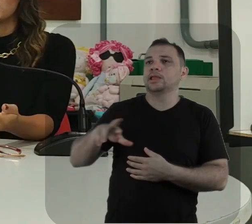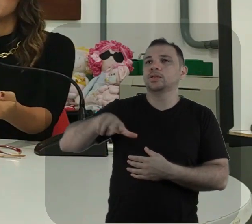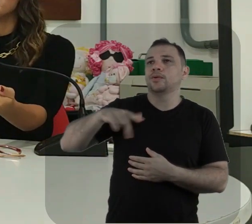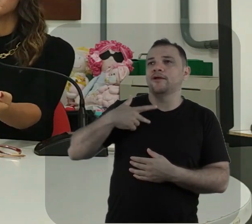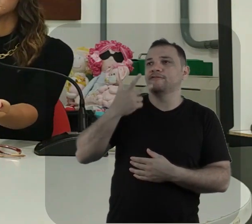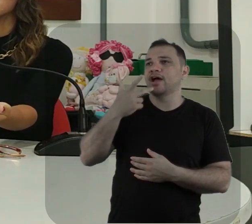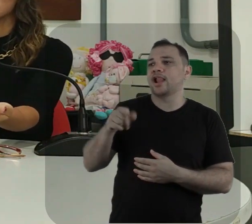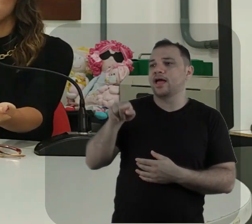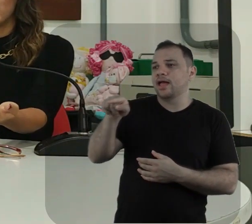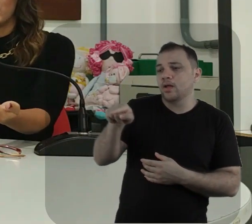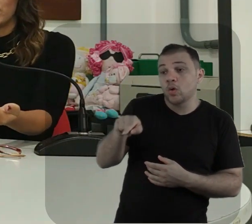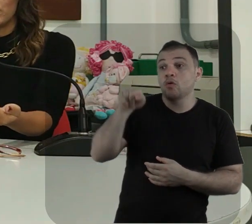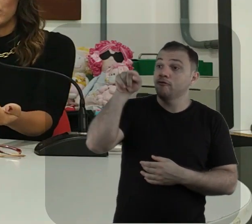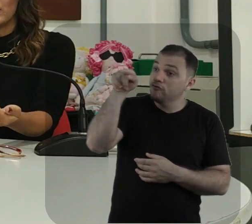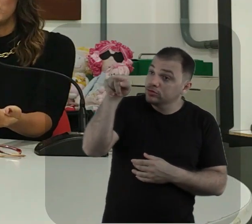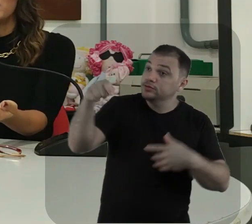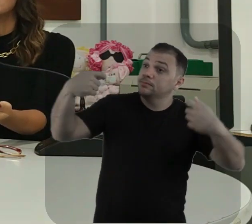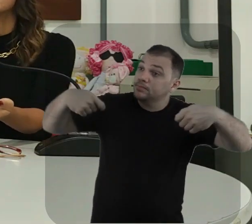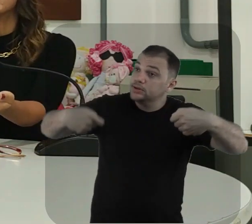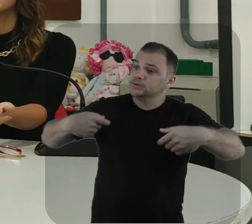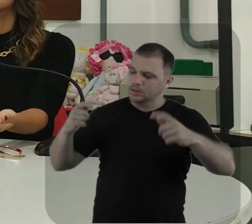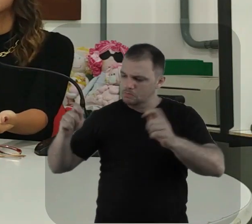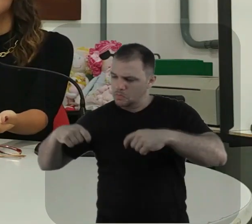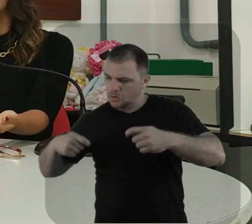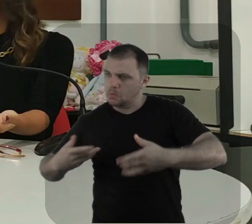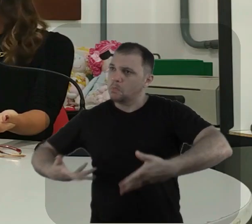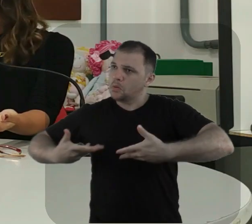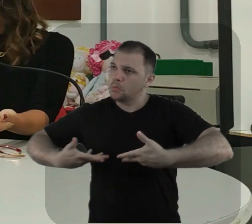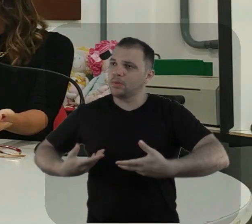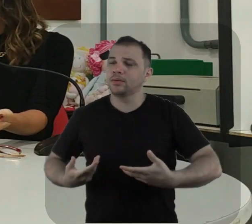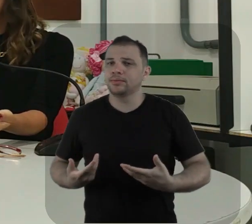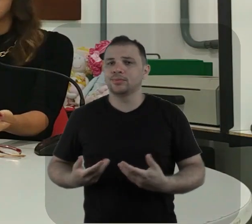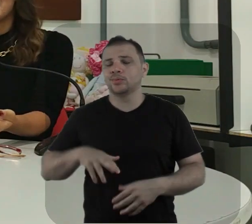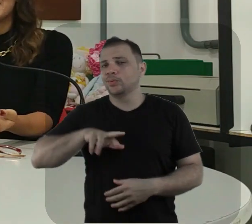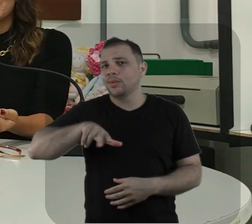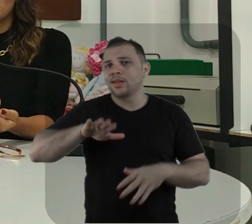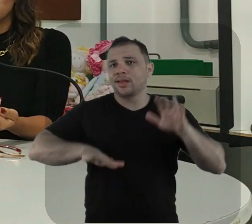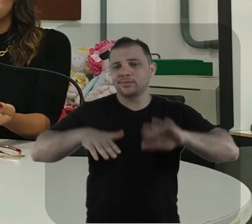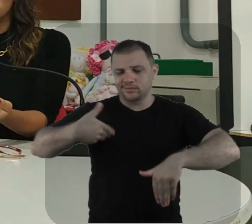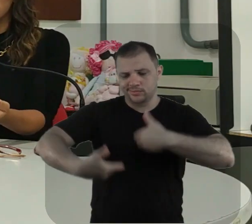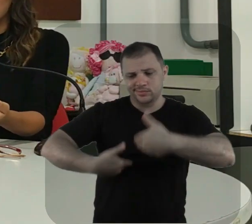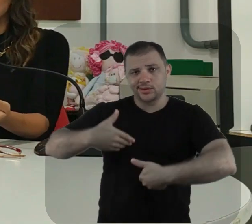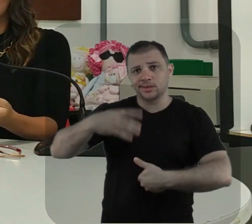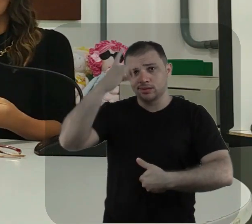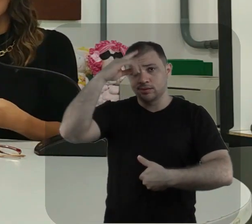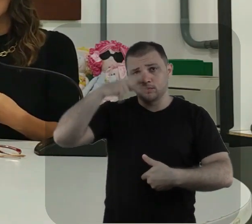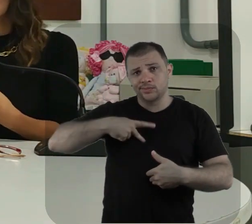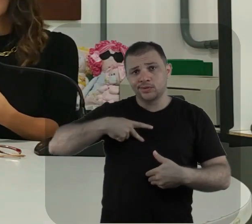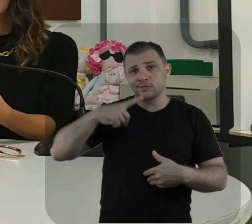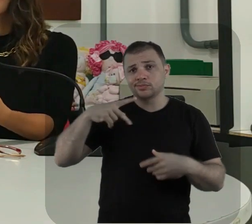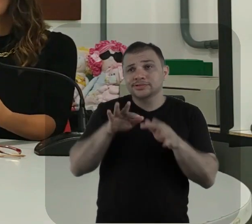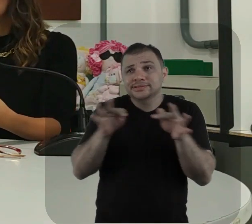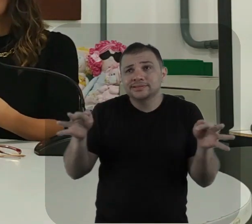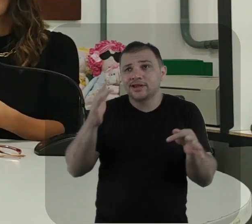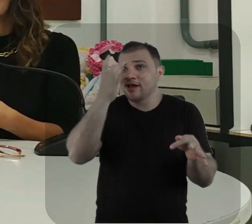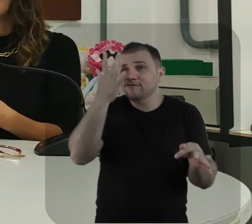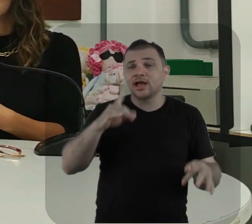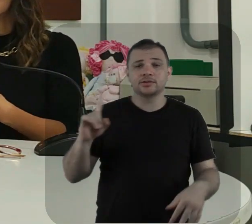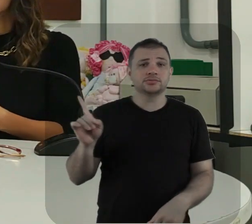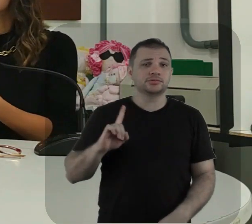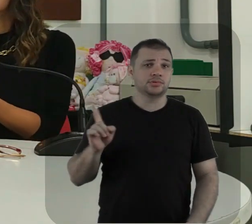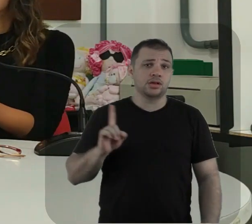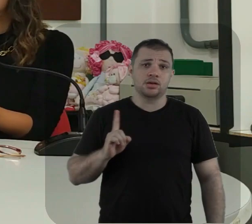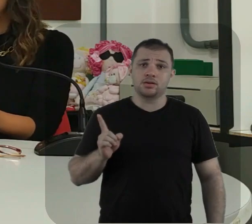pessoa assim, você precisa cuidar disso. Às vezes não é tão simples esse autocuidado, ou que sozinho a